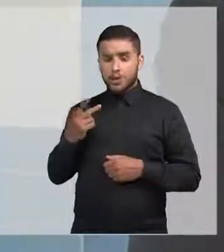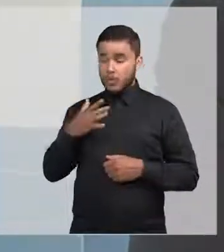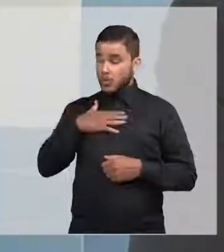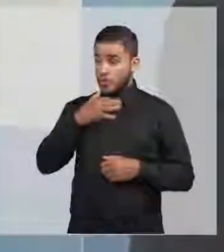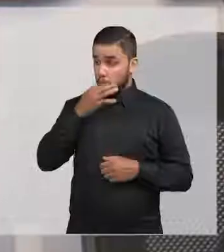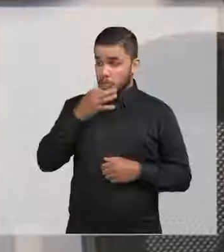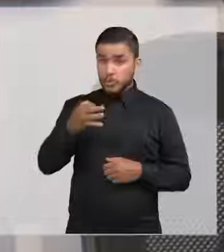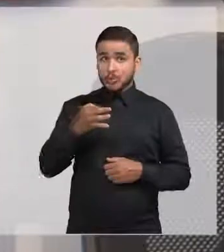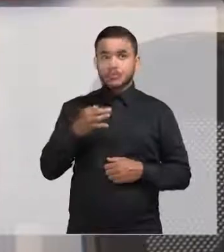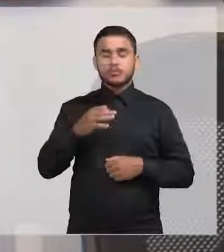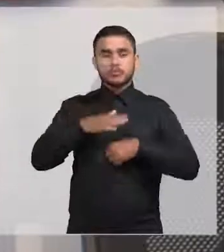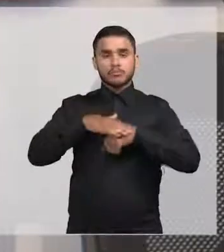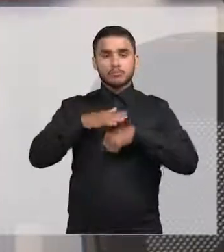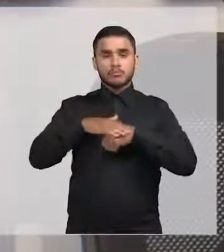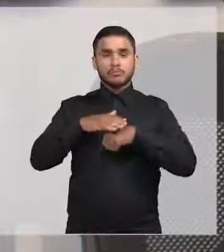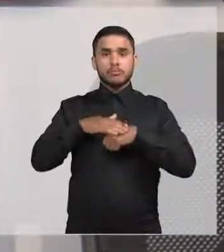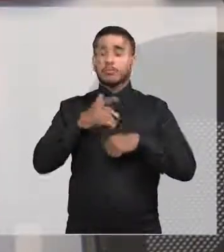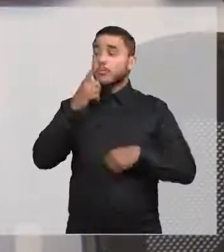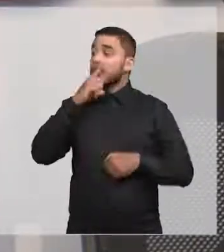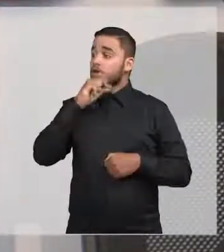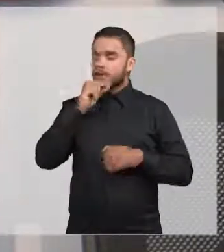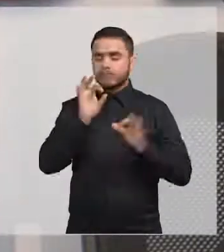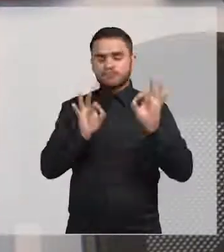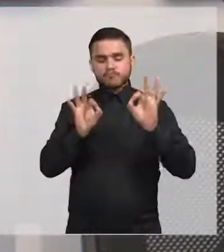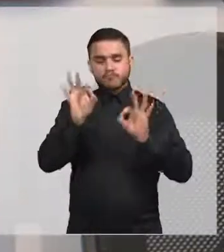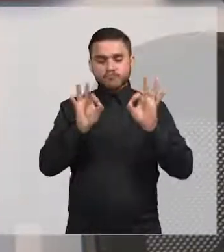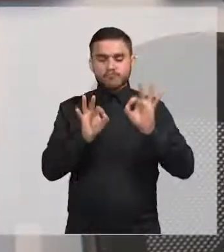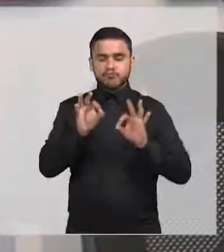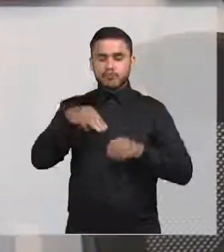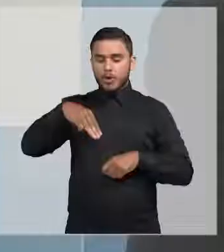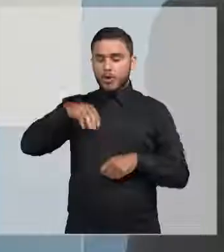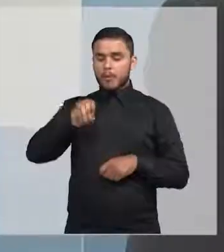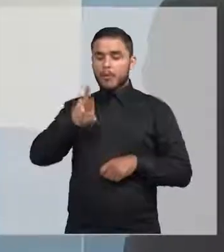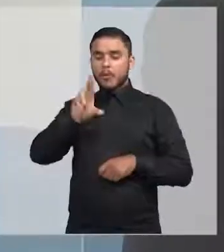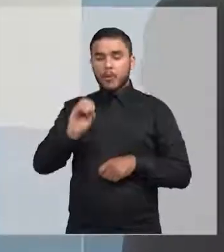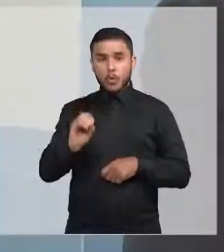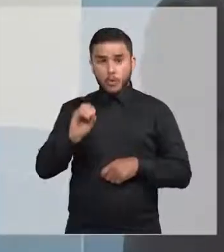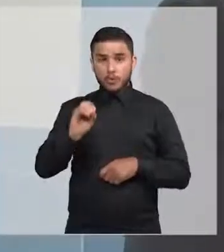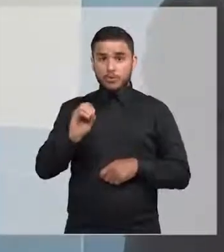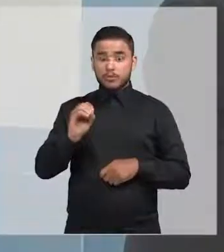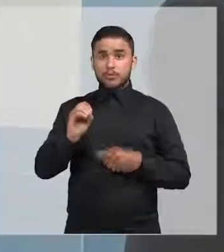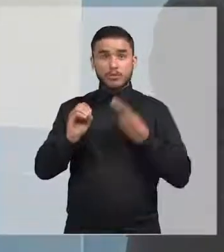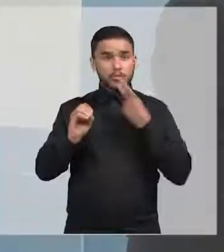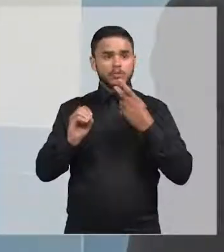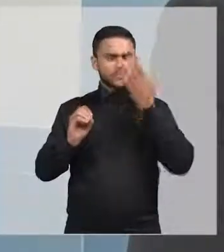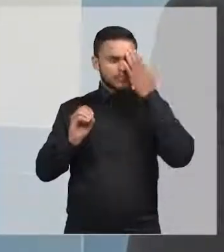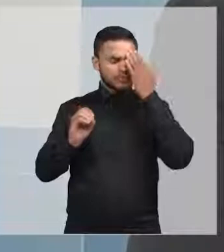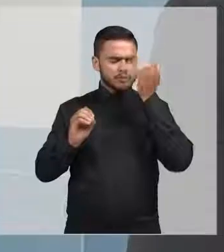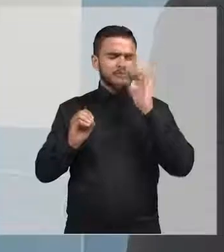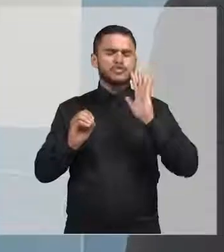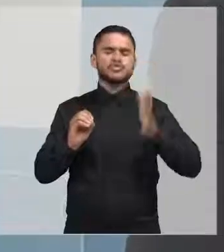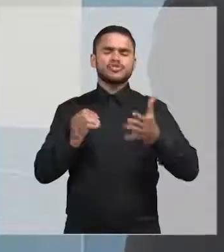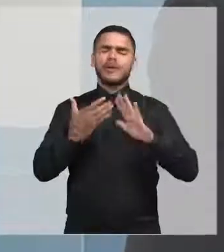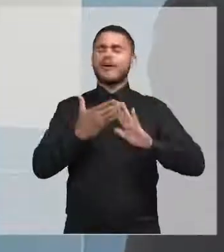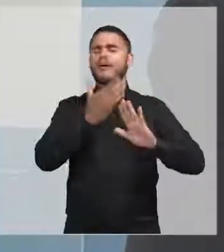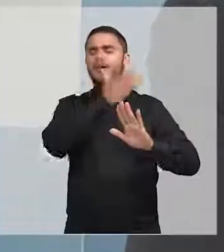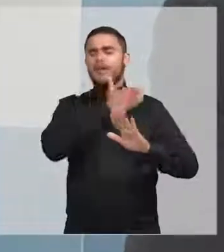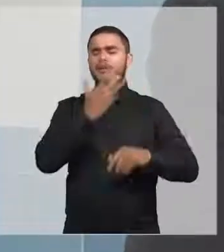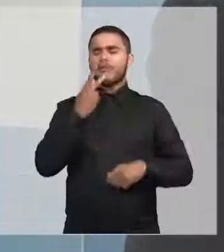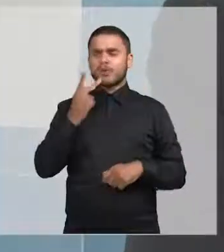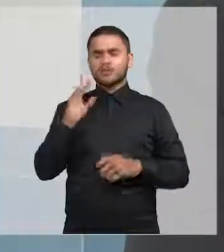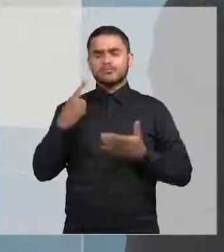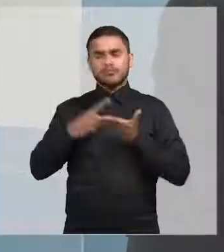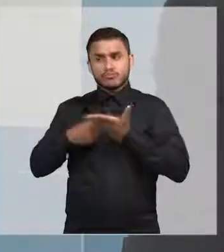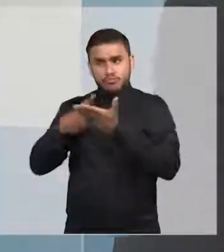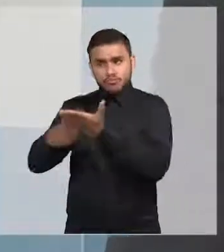sua candidatura, impediu dele ser solto, naquele episódio ele estava fora do país, e tem alguns